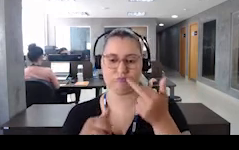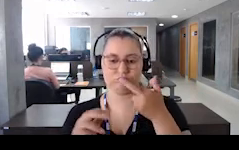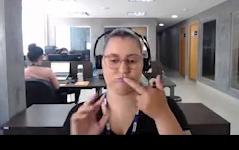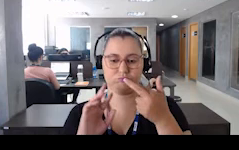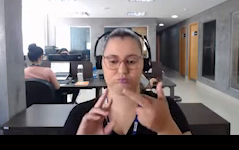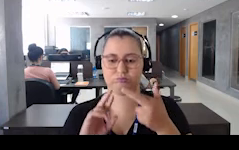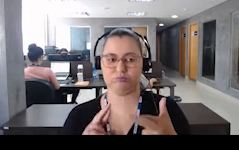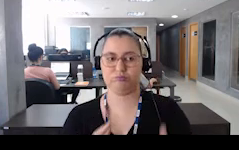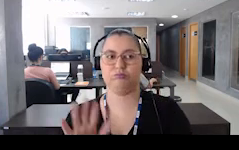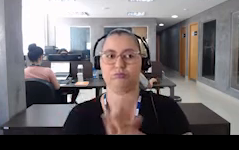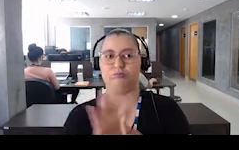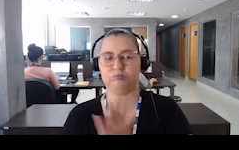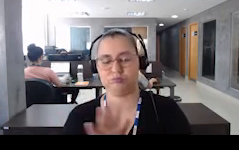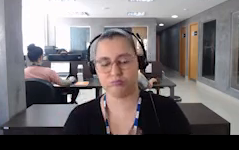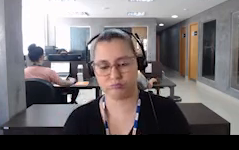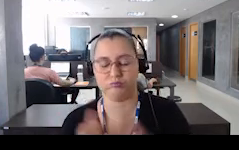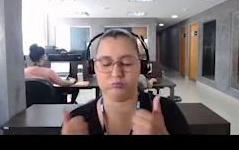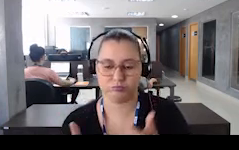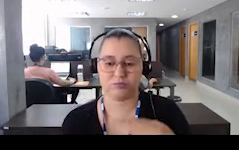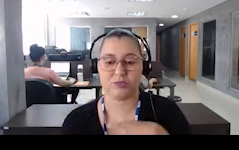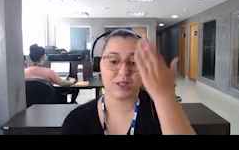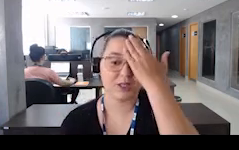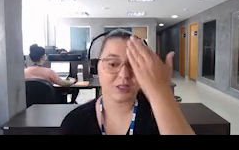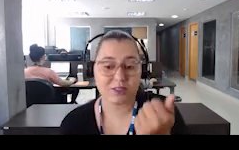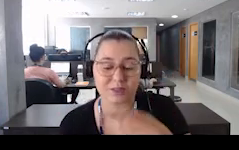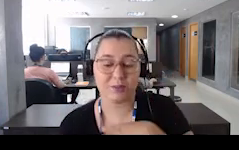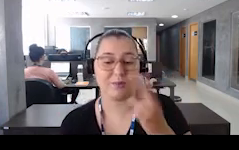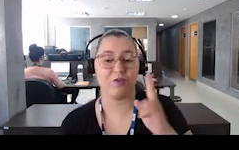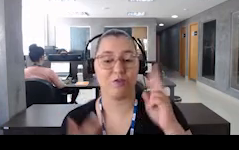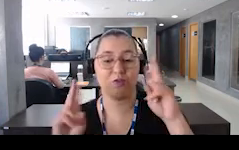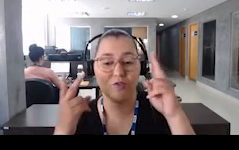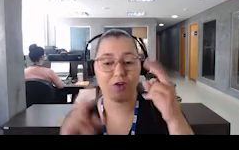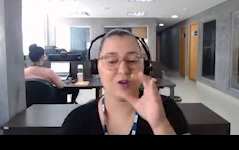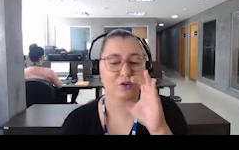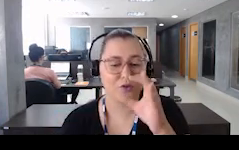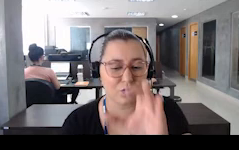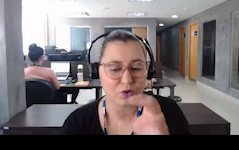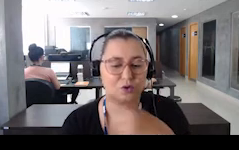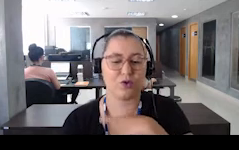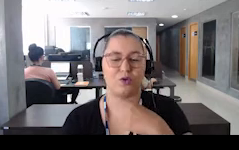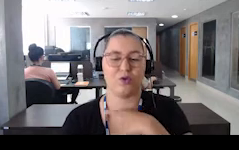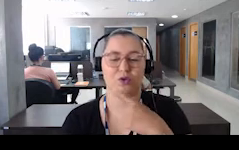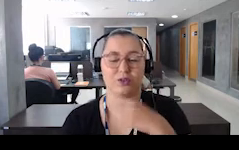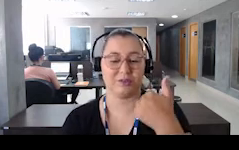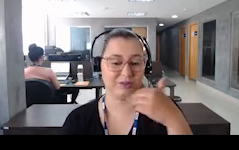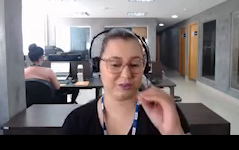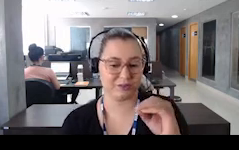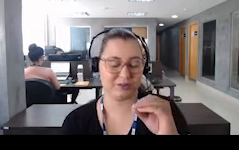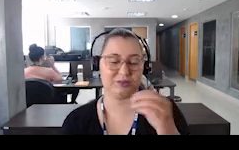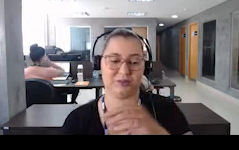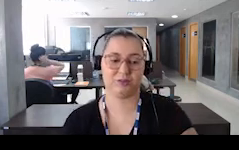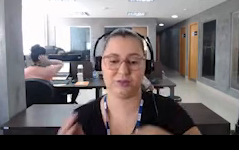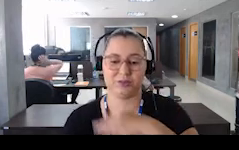né? Então, vamos lá, na situação de aprendizagem. Sabendo o valor da corrente, né, da corrente das 10 lâmpadas